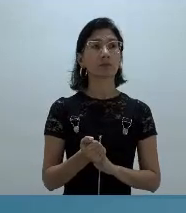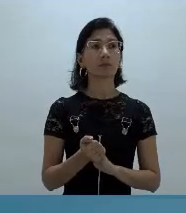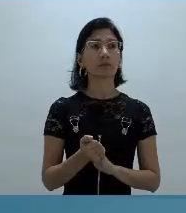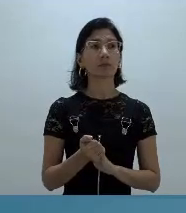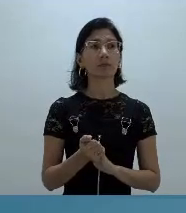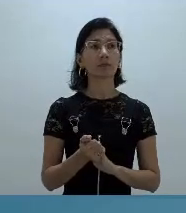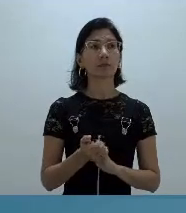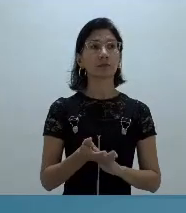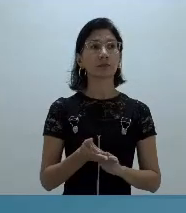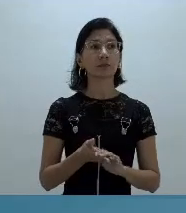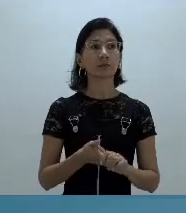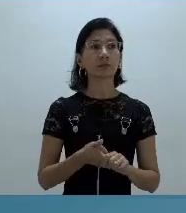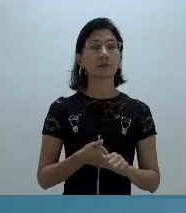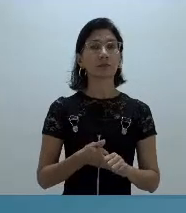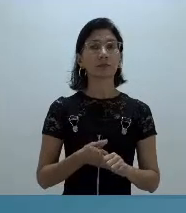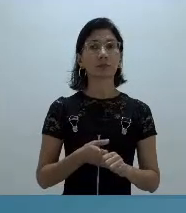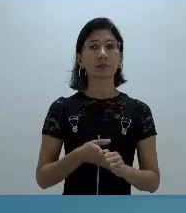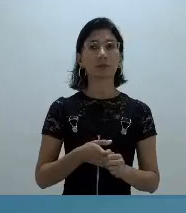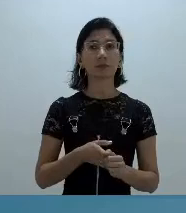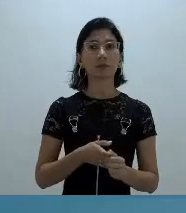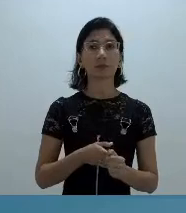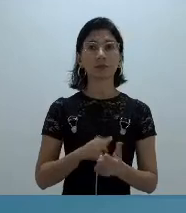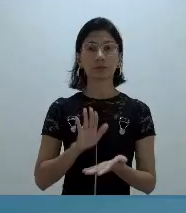voto, anunciado aqui,